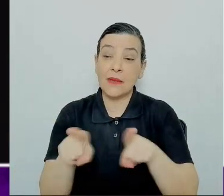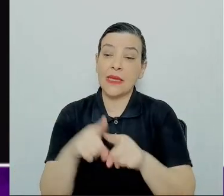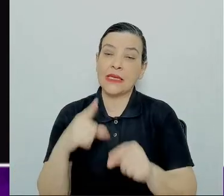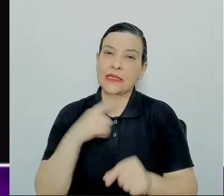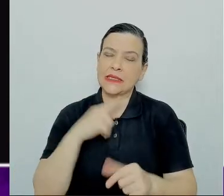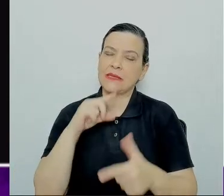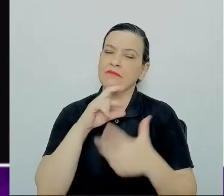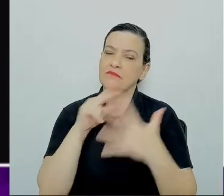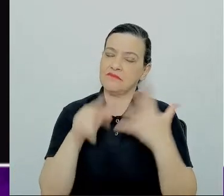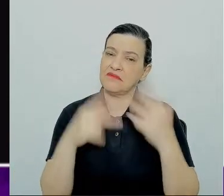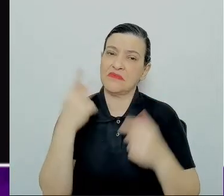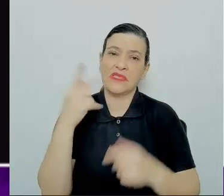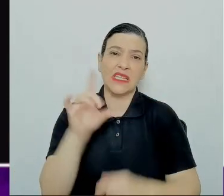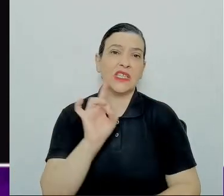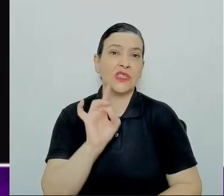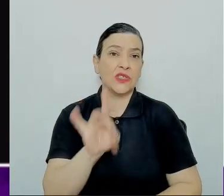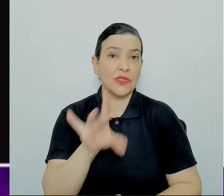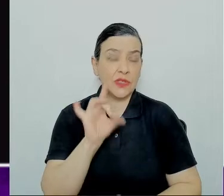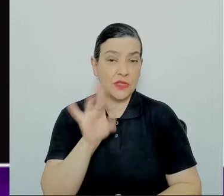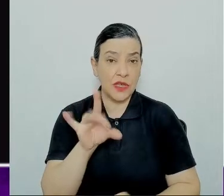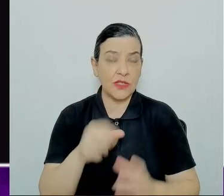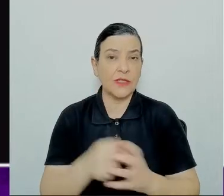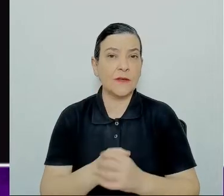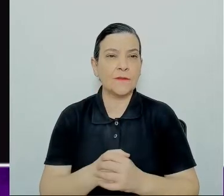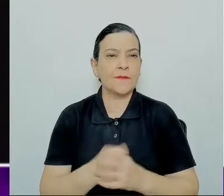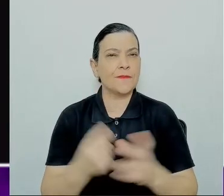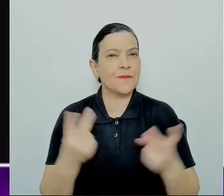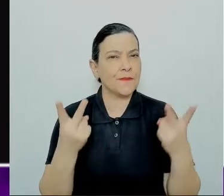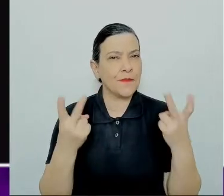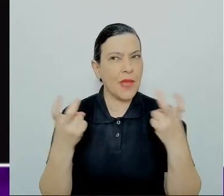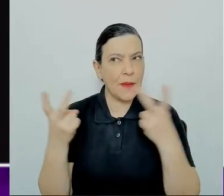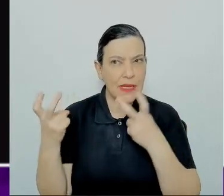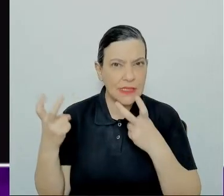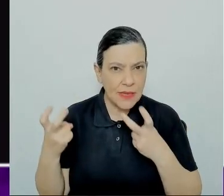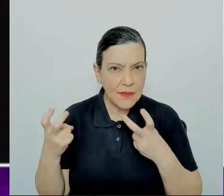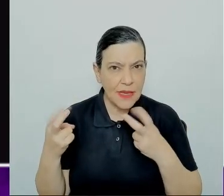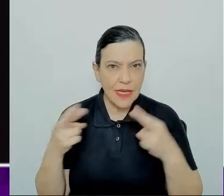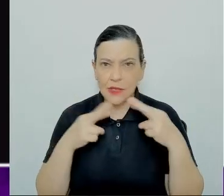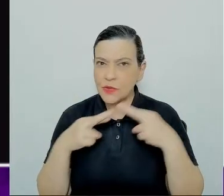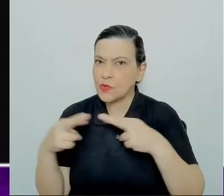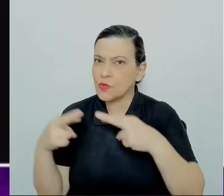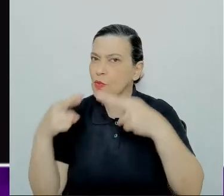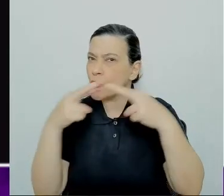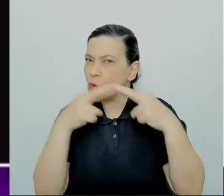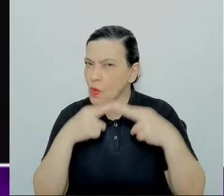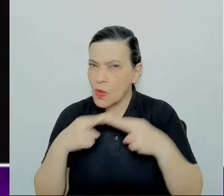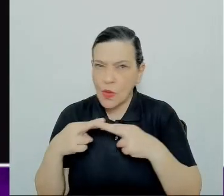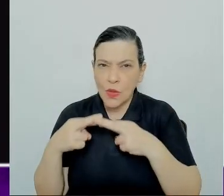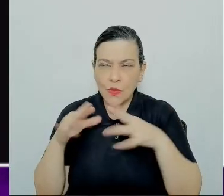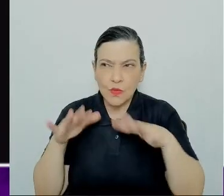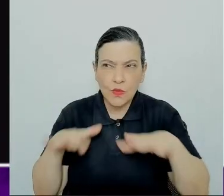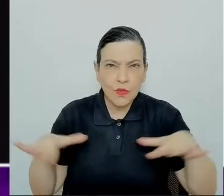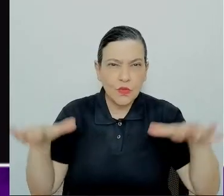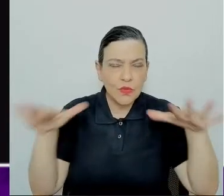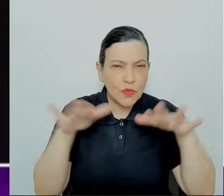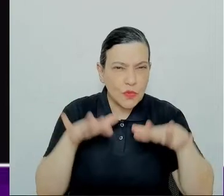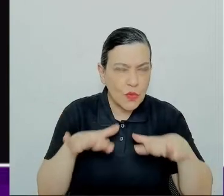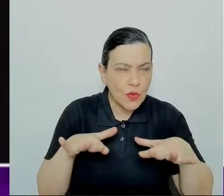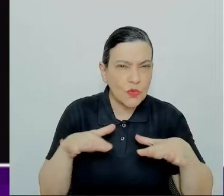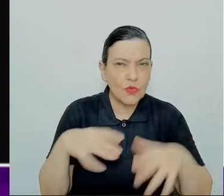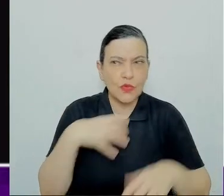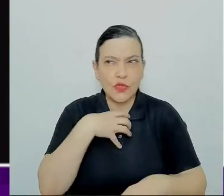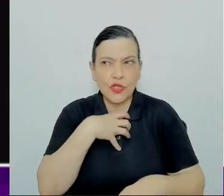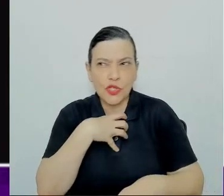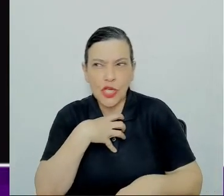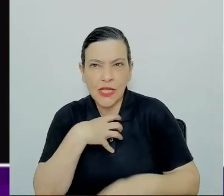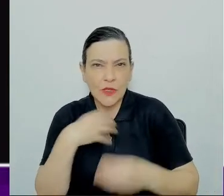alimentar sozinho. Então, a partir do momento que ele está olhando a minha rede, olhando em todos os âmbitos, desde o comportamento das